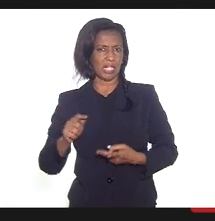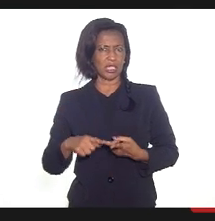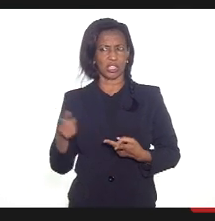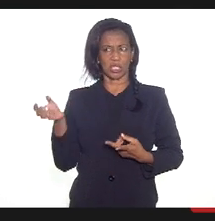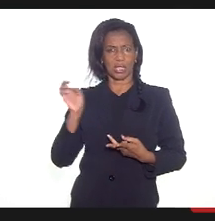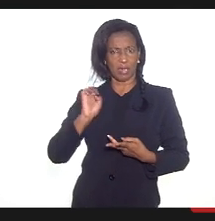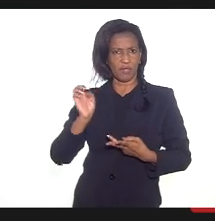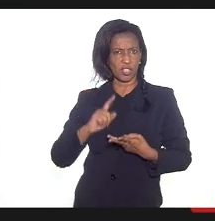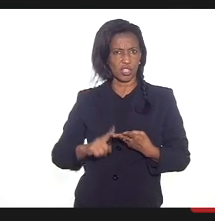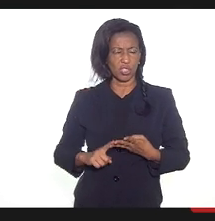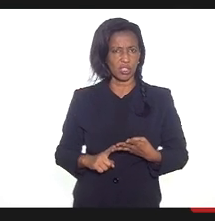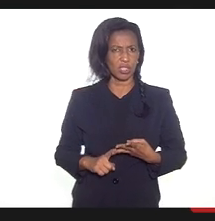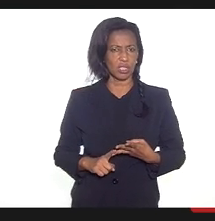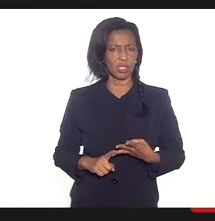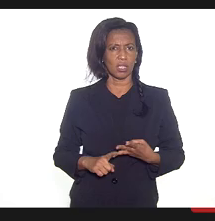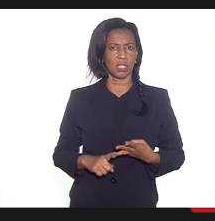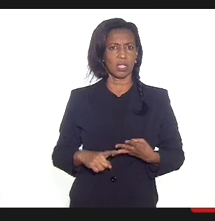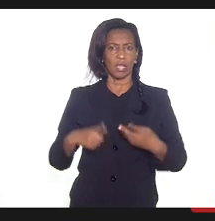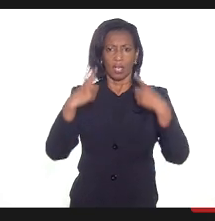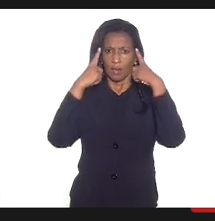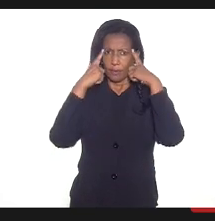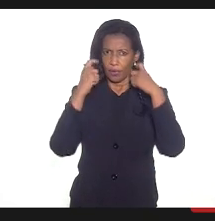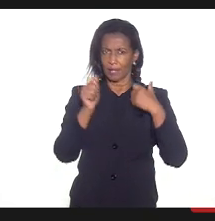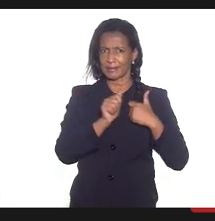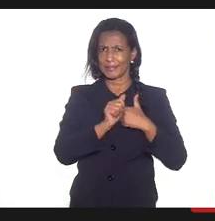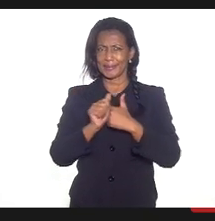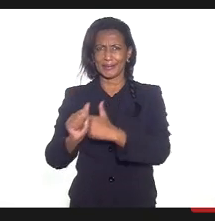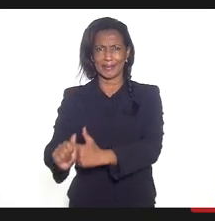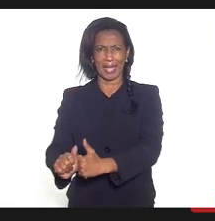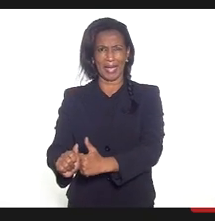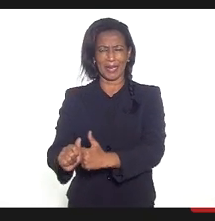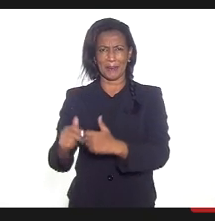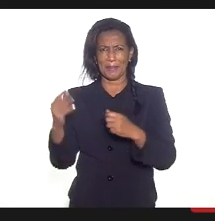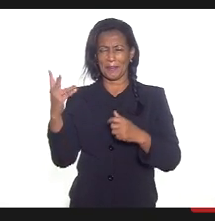último caso a violência segue, na maioria das vezes,